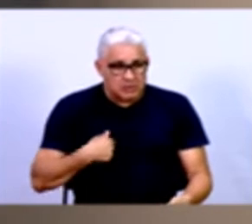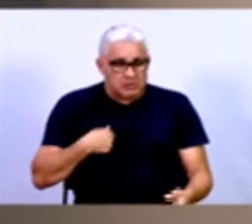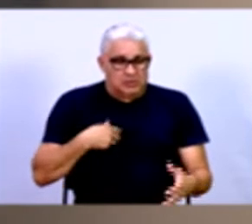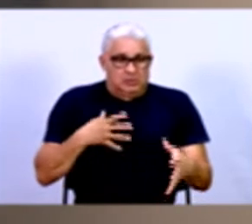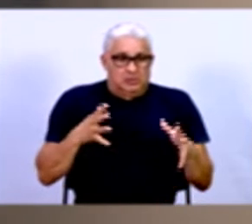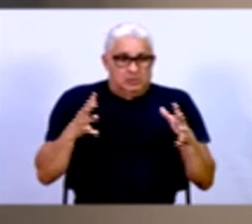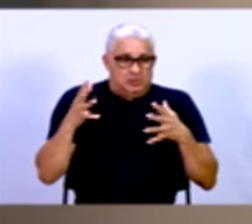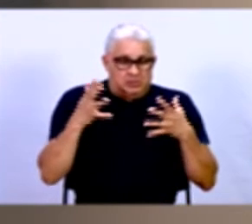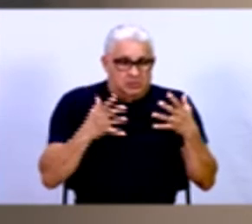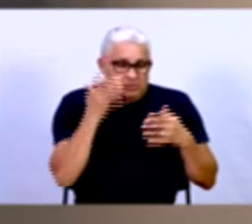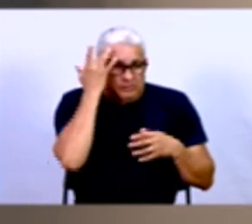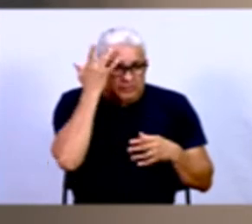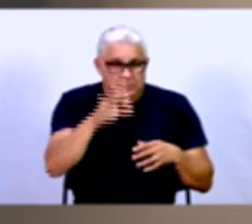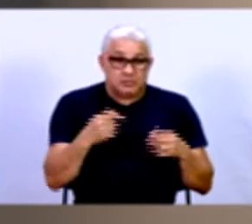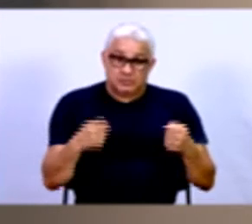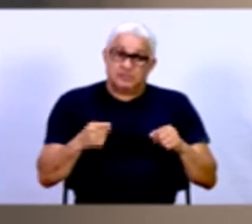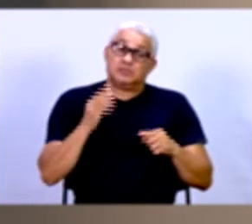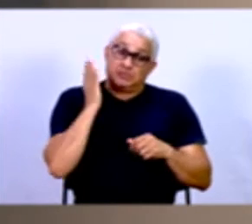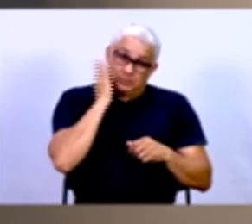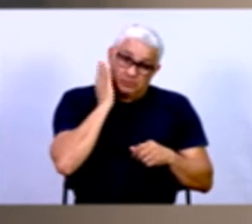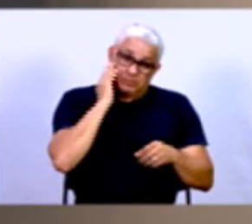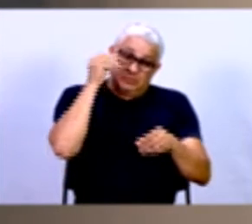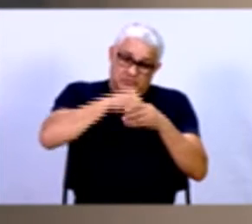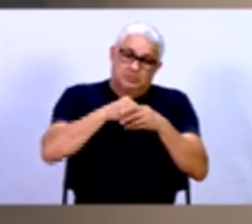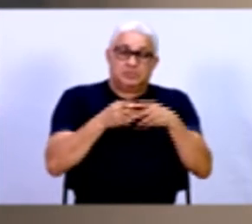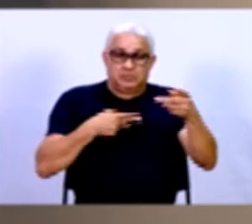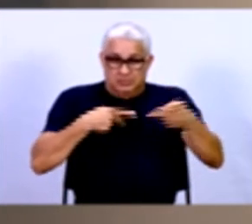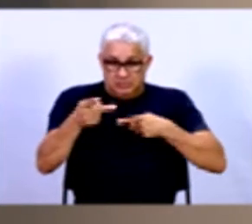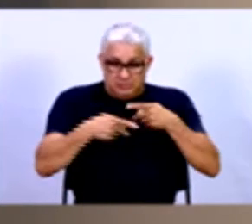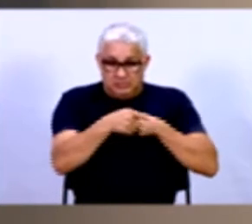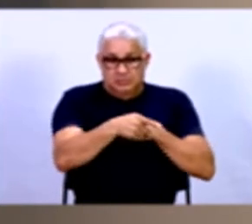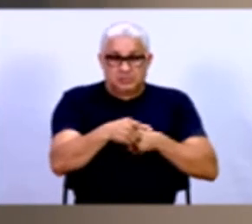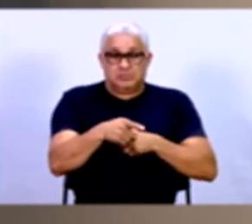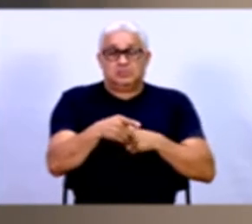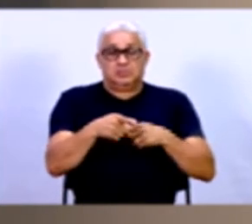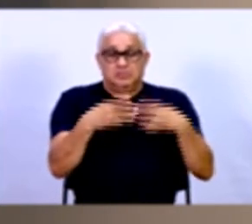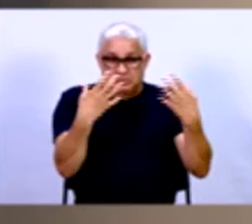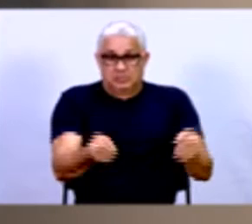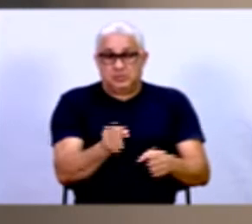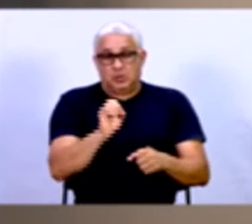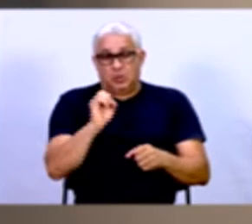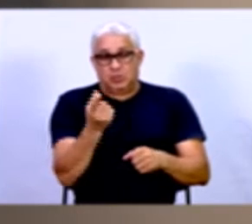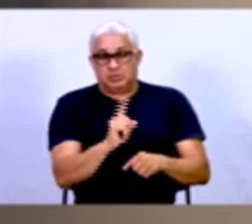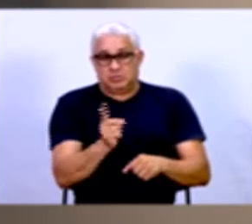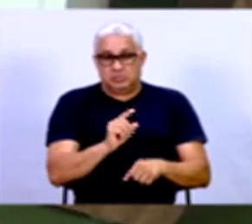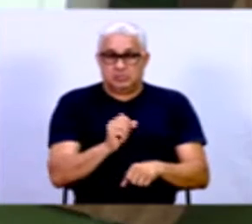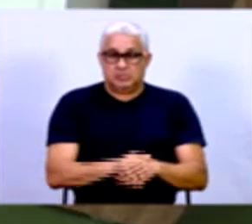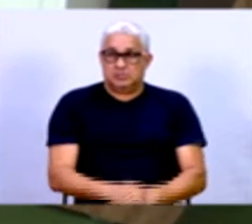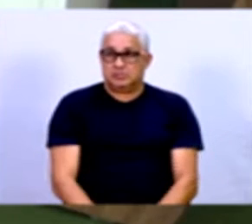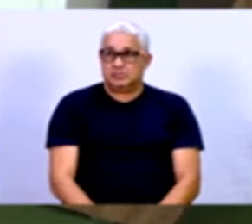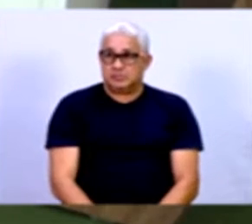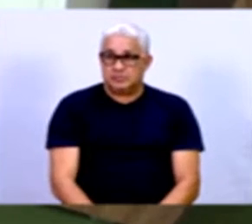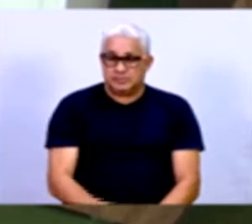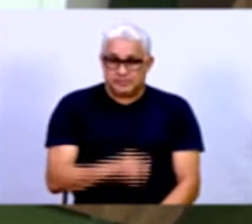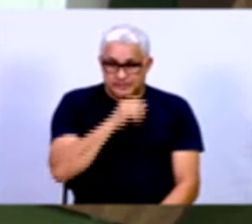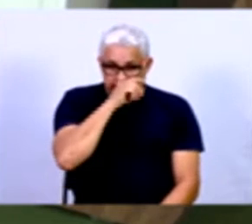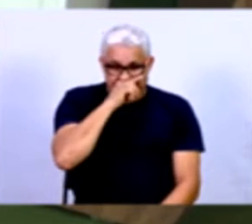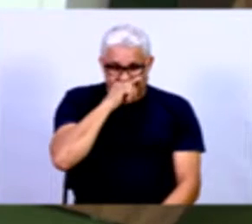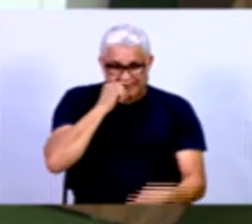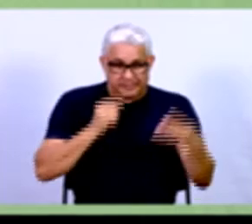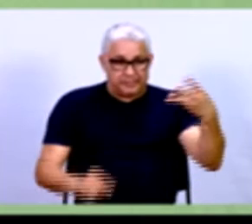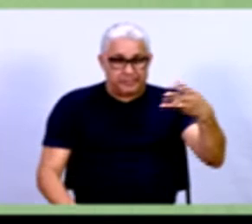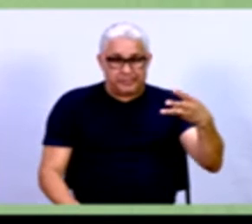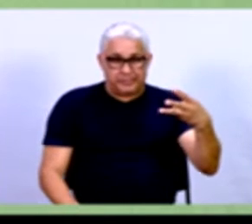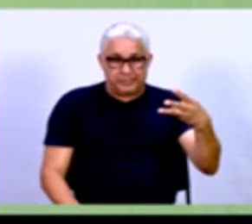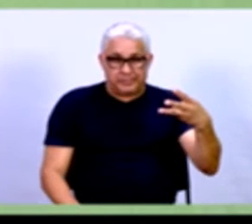de gasto dentro do planejamento para ver se ele vai autorizar isso aí ou não, senão nem continua, né? Uhum. Passo 3,